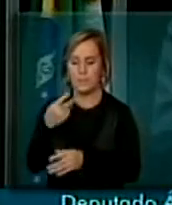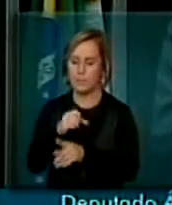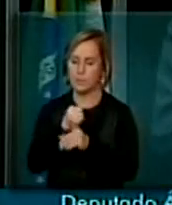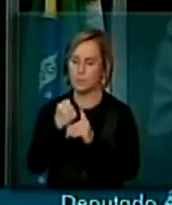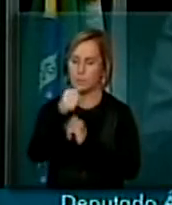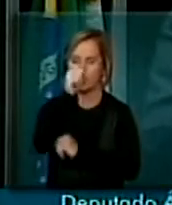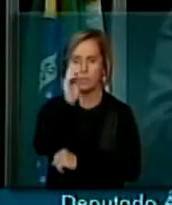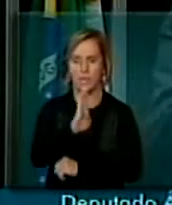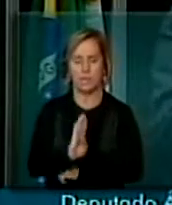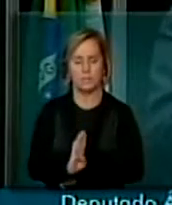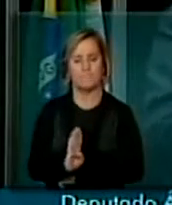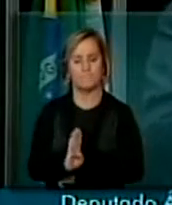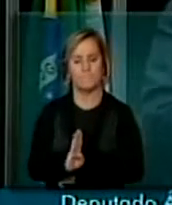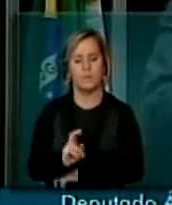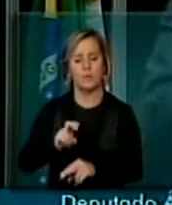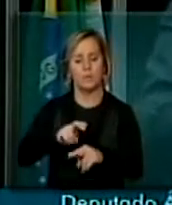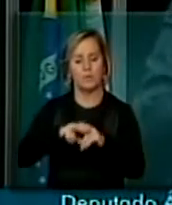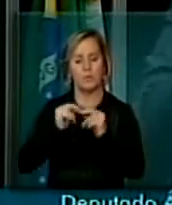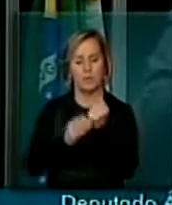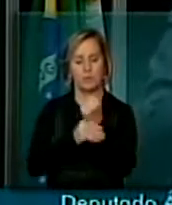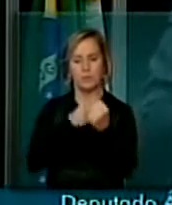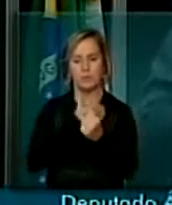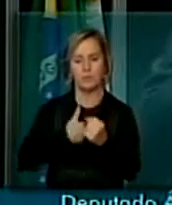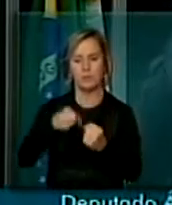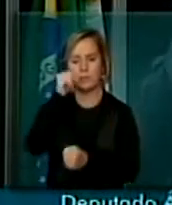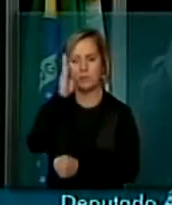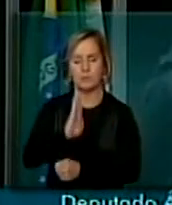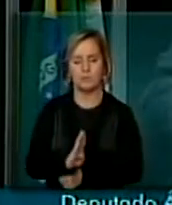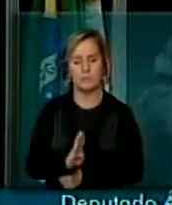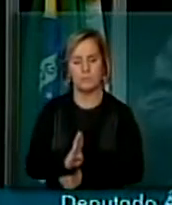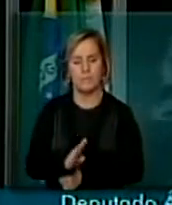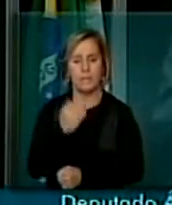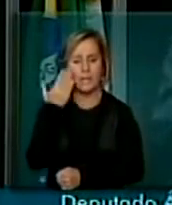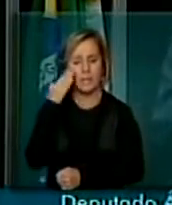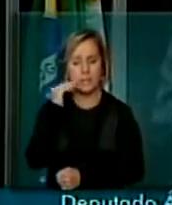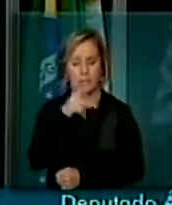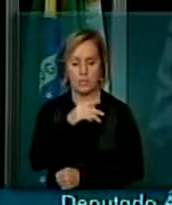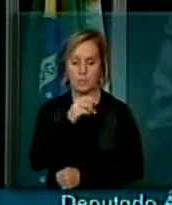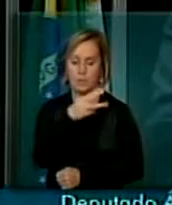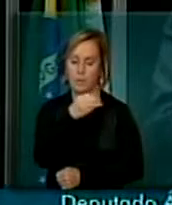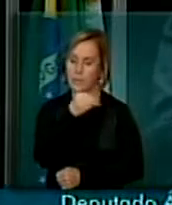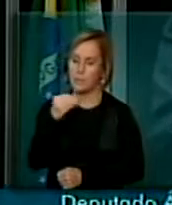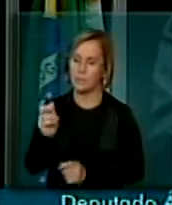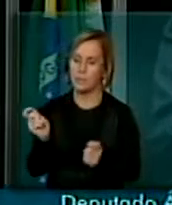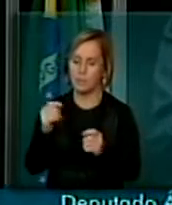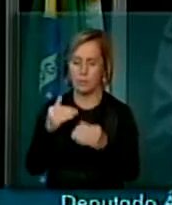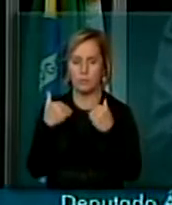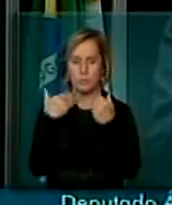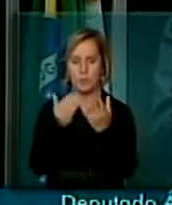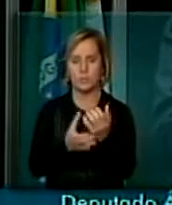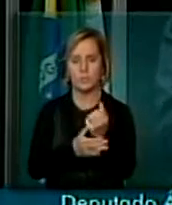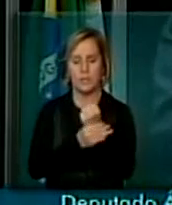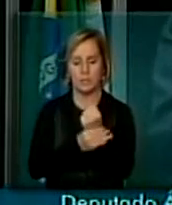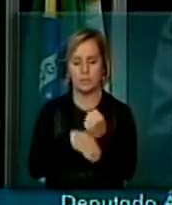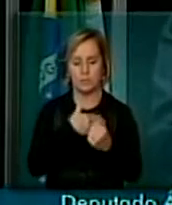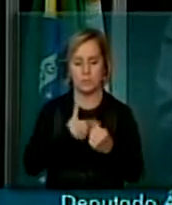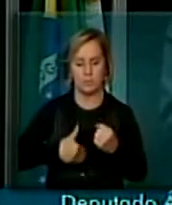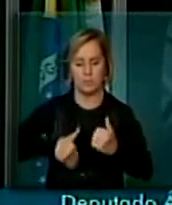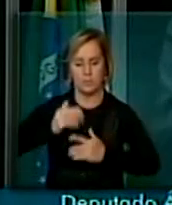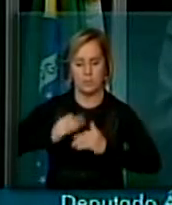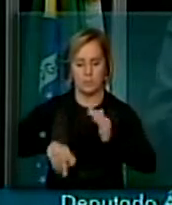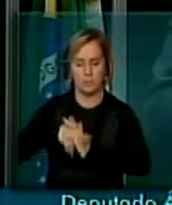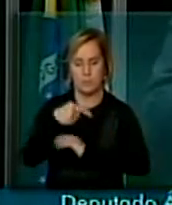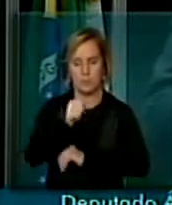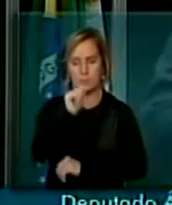sociedade brasileira, que entende que somente com esta PEC será possível nós darmos dignidade salarial aos policiais